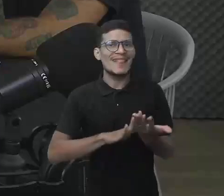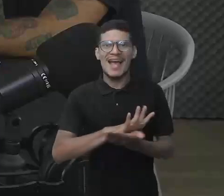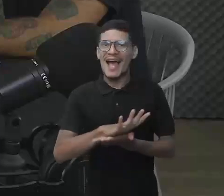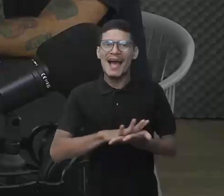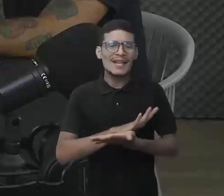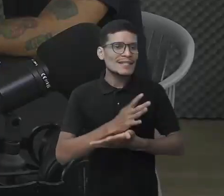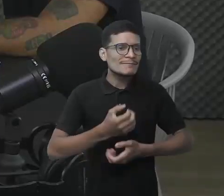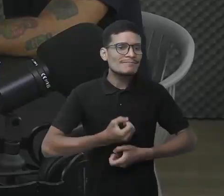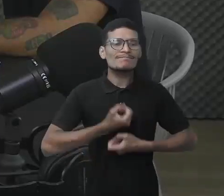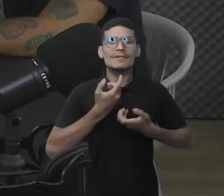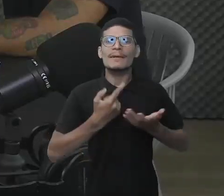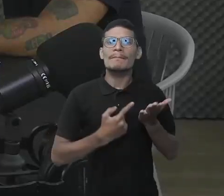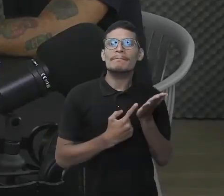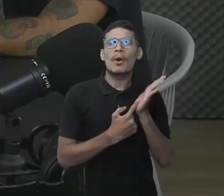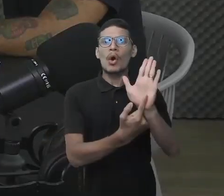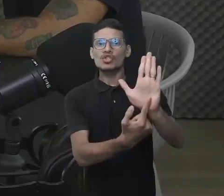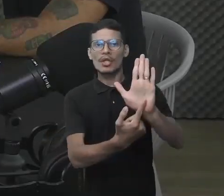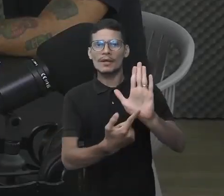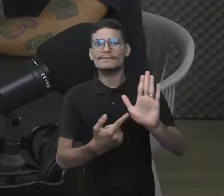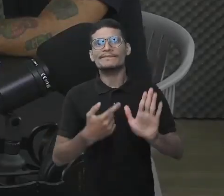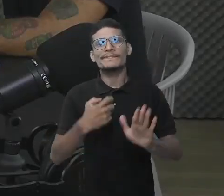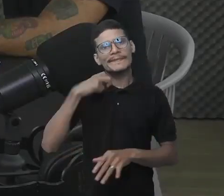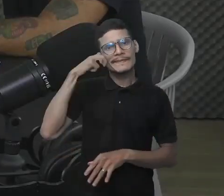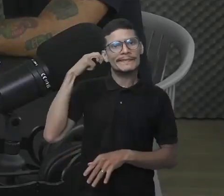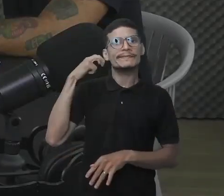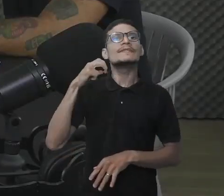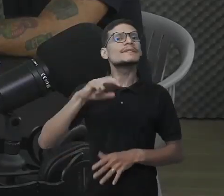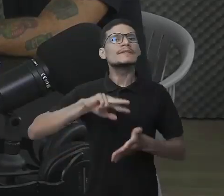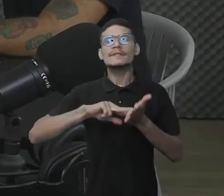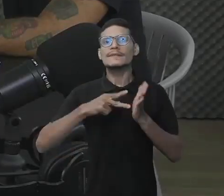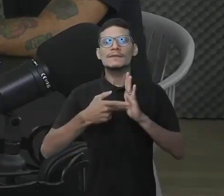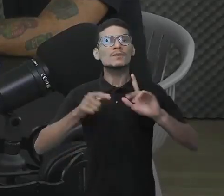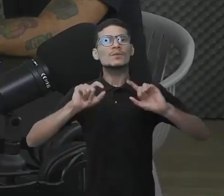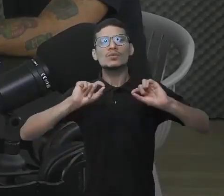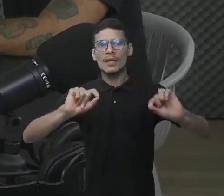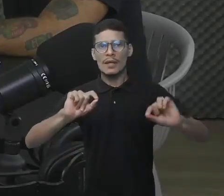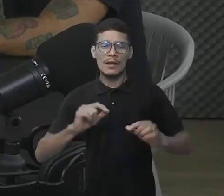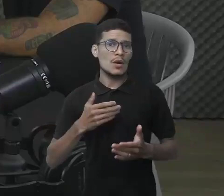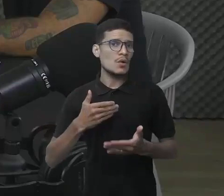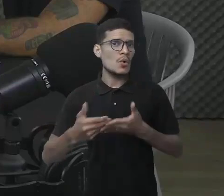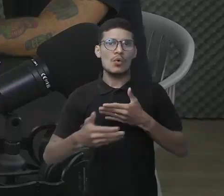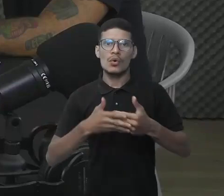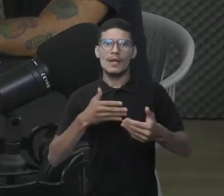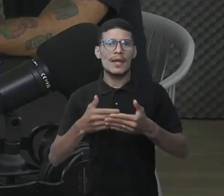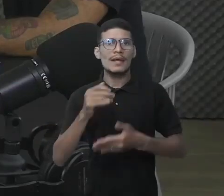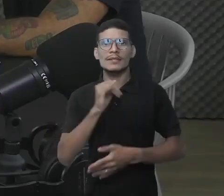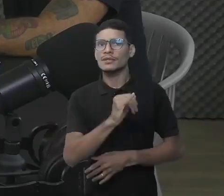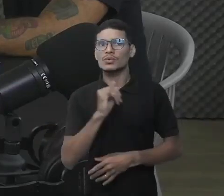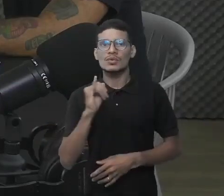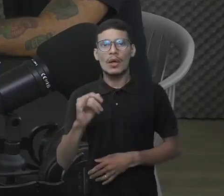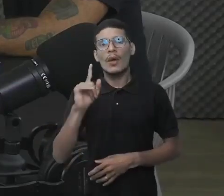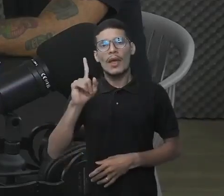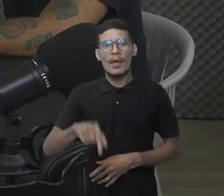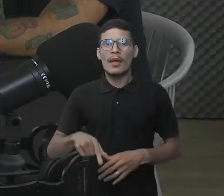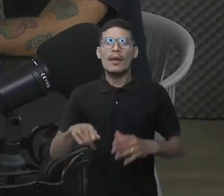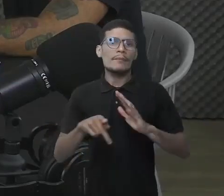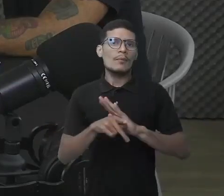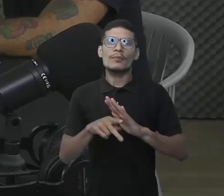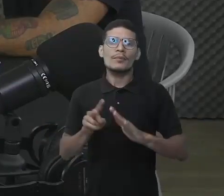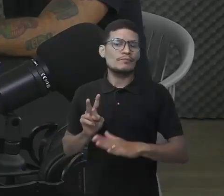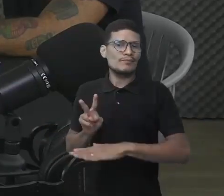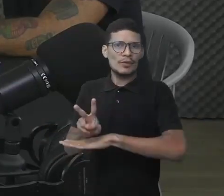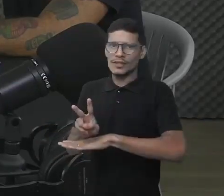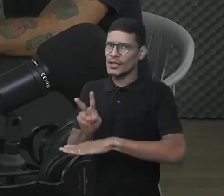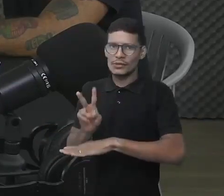exposta, e ela é constrangida, significa que seja qualquer que seja a instituição, é uma instituição que está desprotegendo e